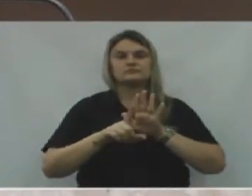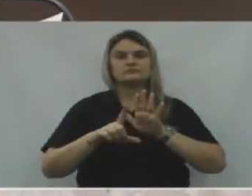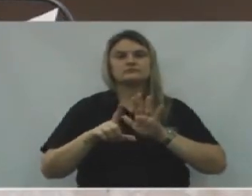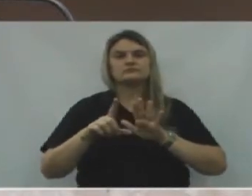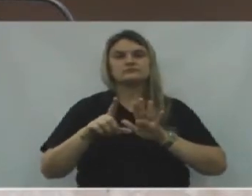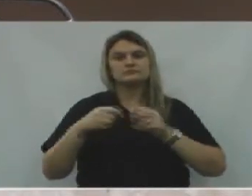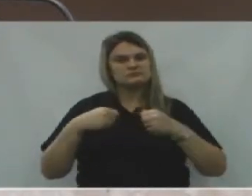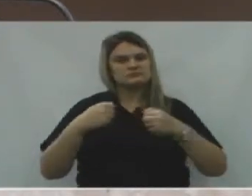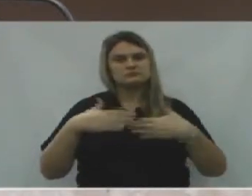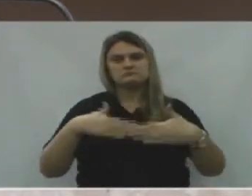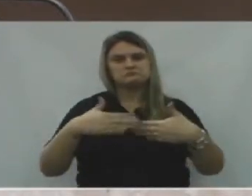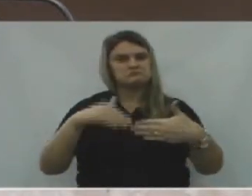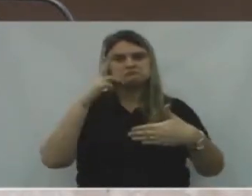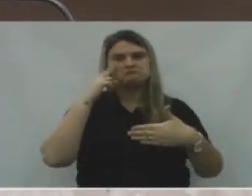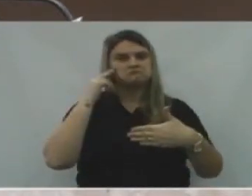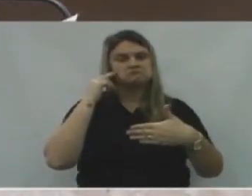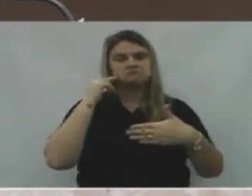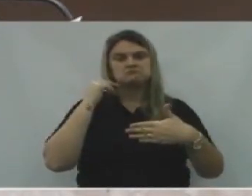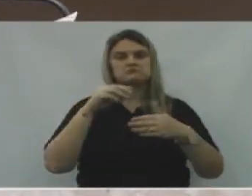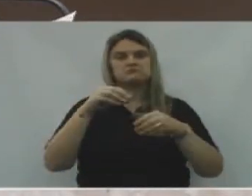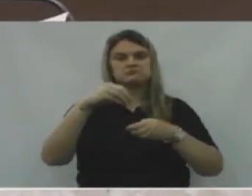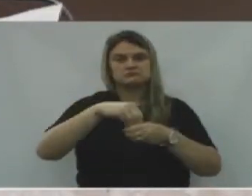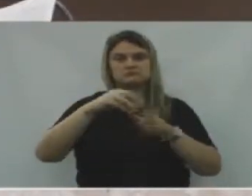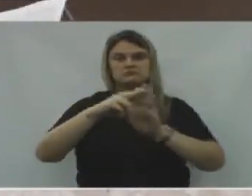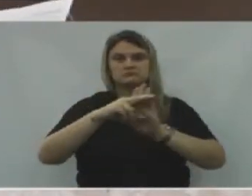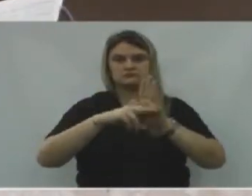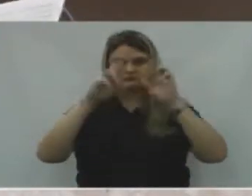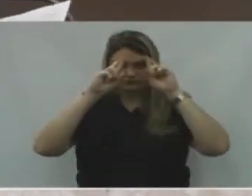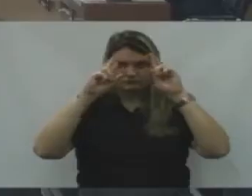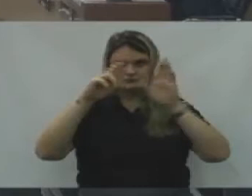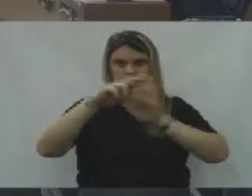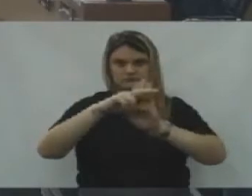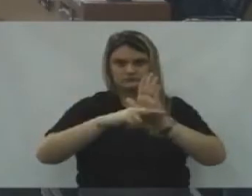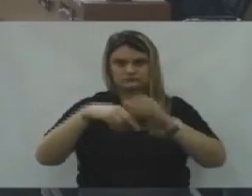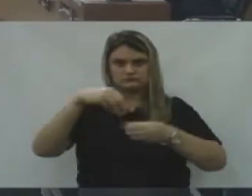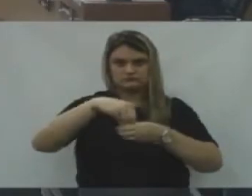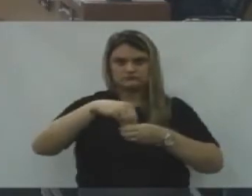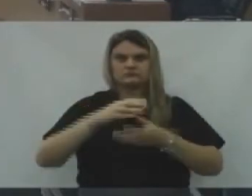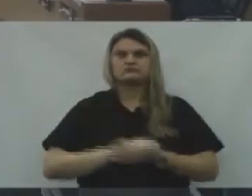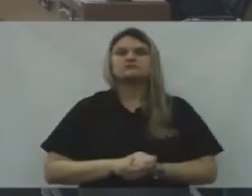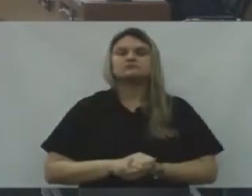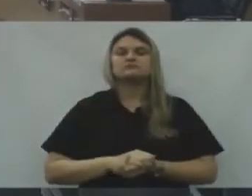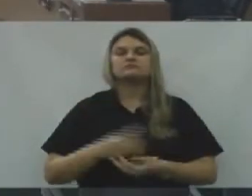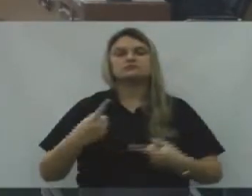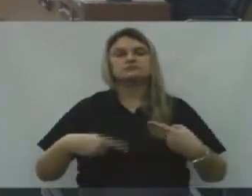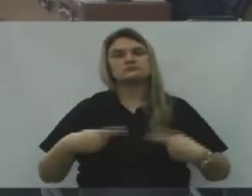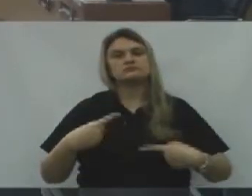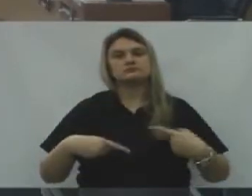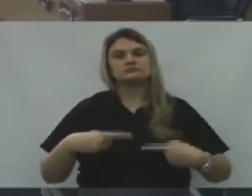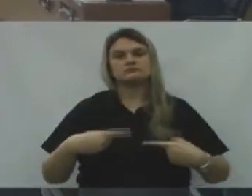Devendo seguir os trâmites previstos No regimento interno. É o parecer. Em discussão,